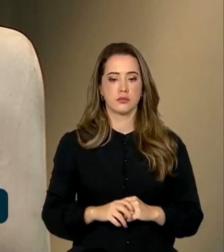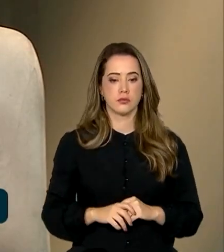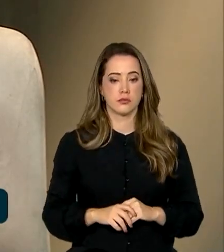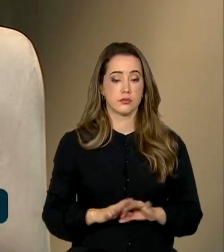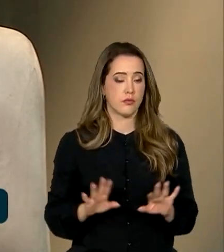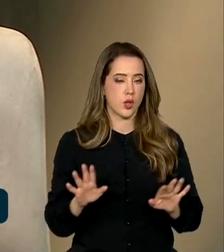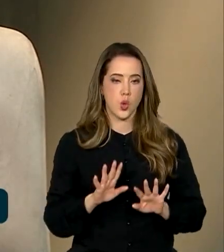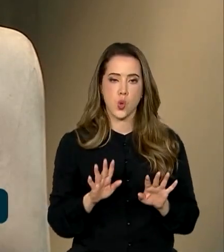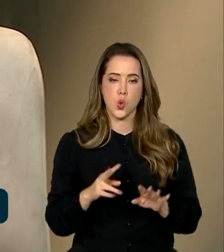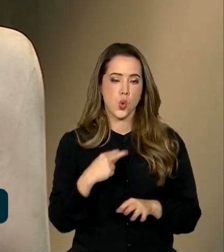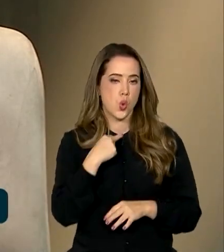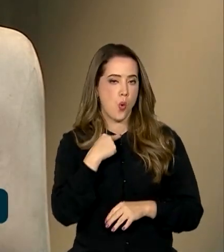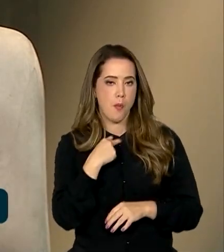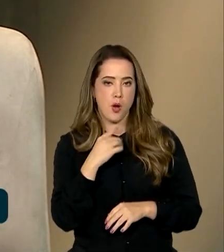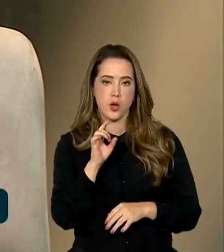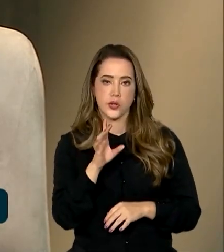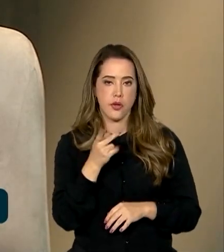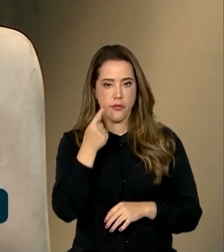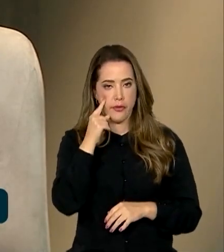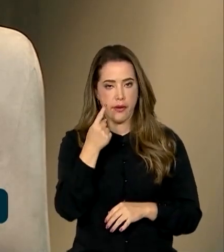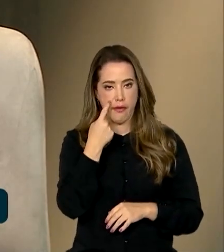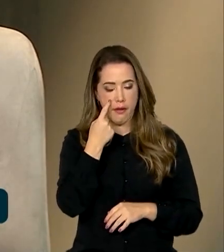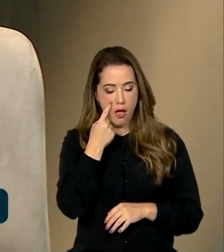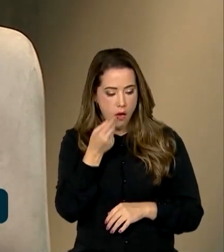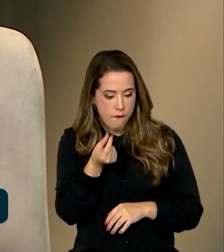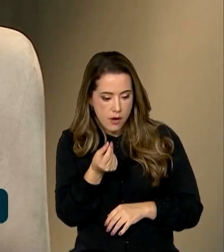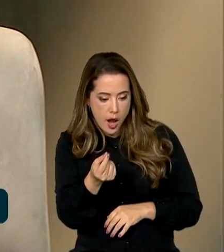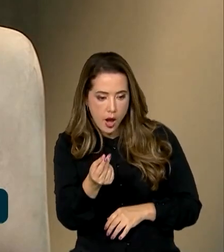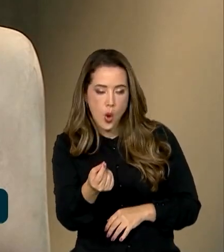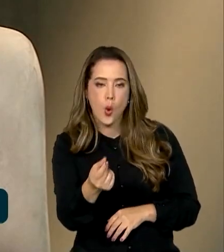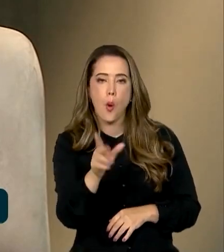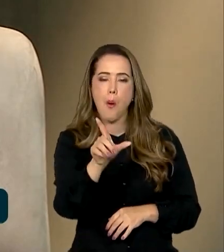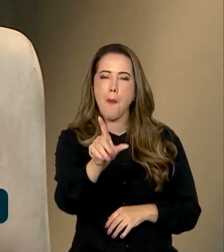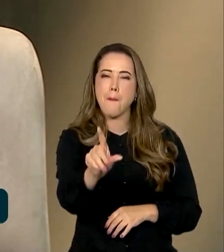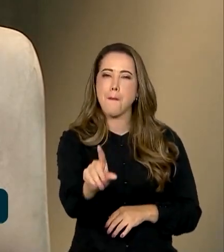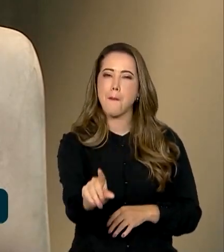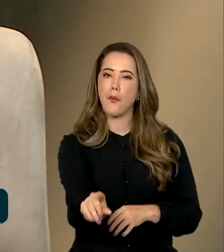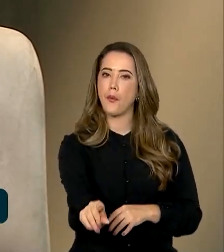não se deixar levar por ofertas muito sedutoras,